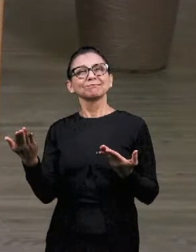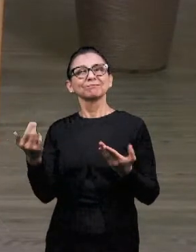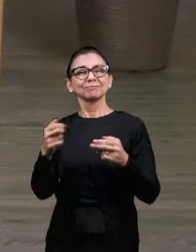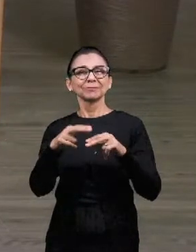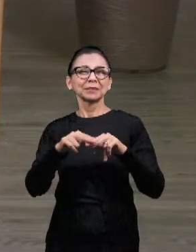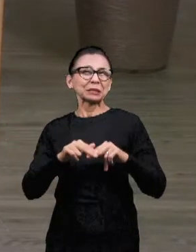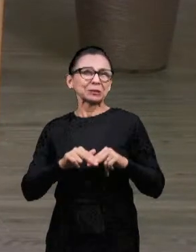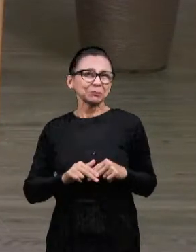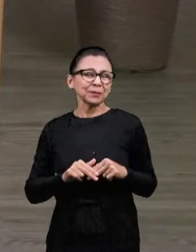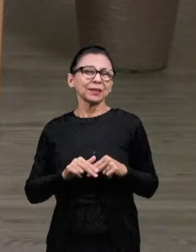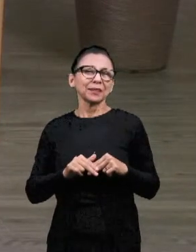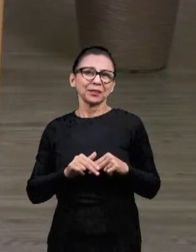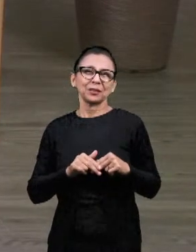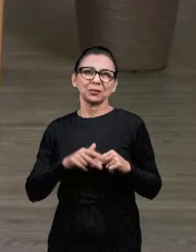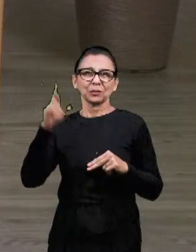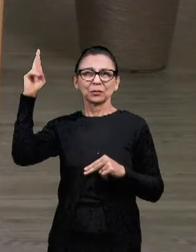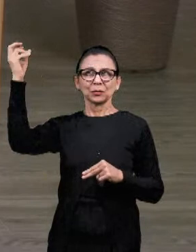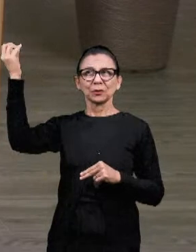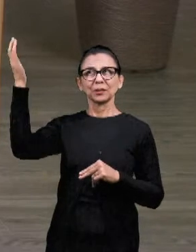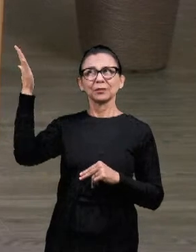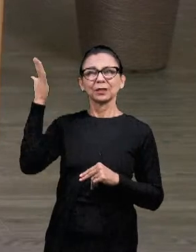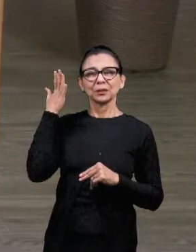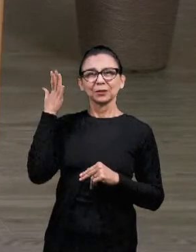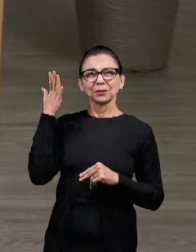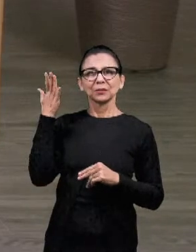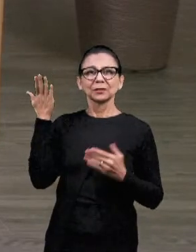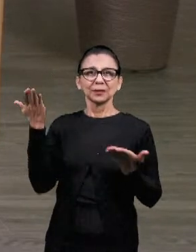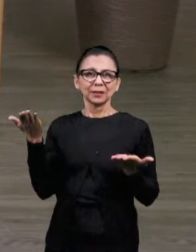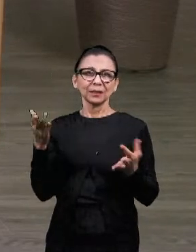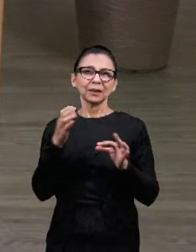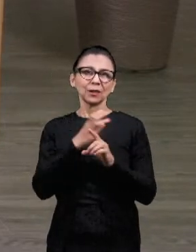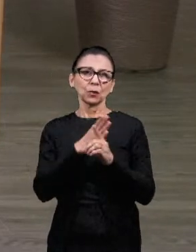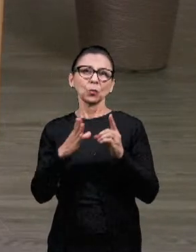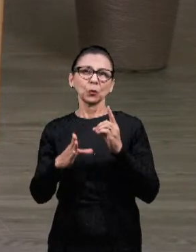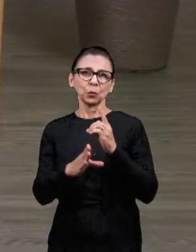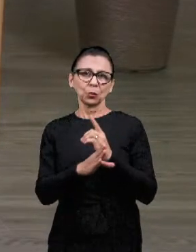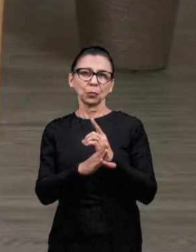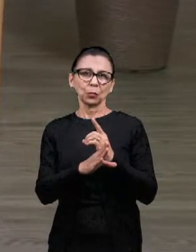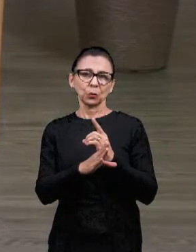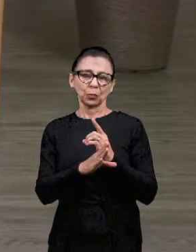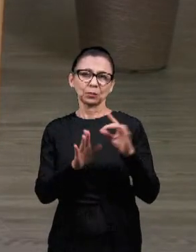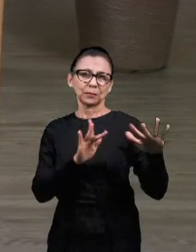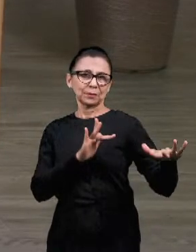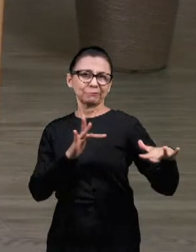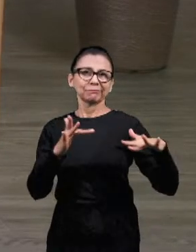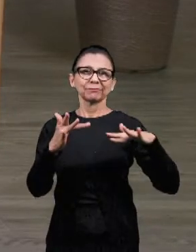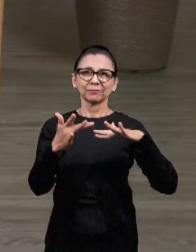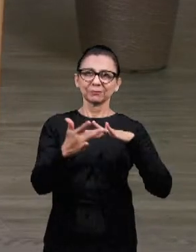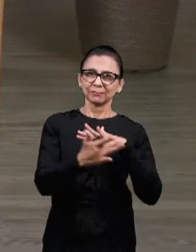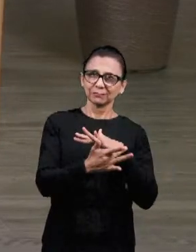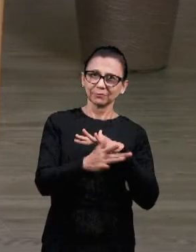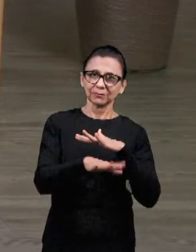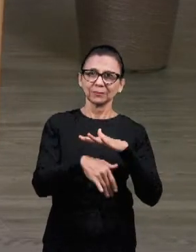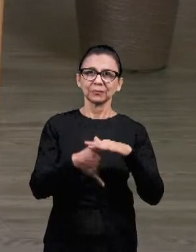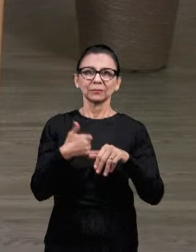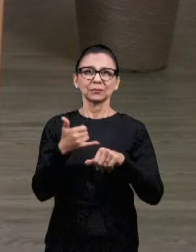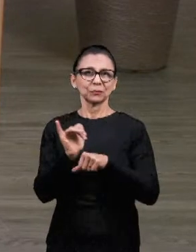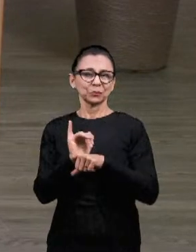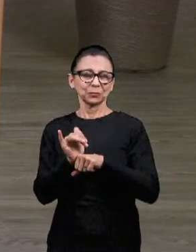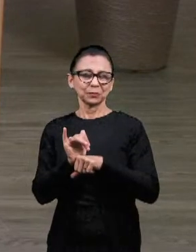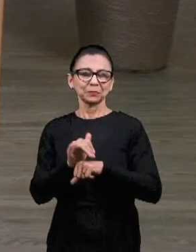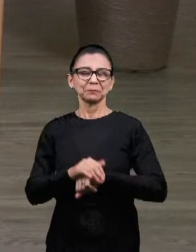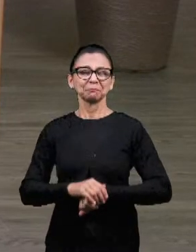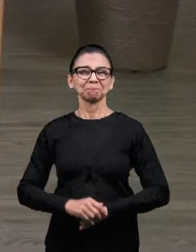desse instrumento que o Senhor tem nos dado, que é o culto através da mídia social, através do canal do YouTube, no caso